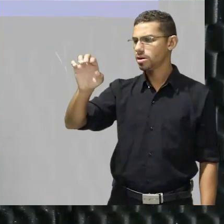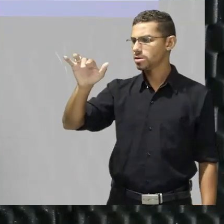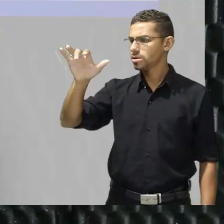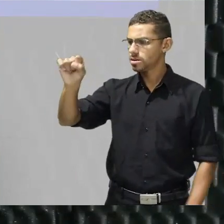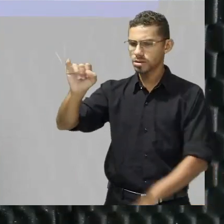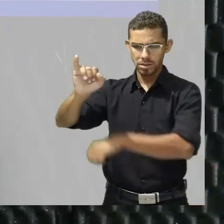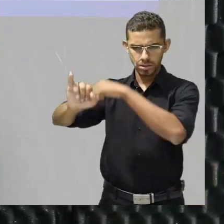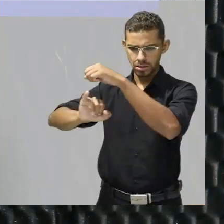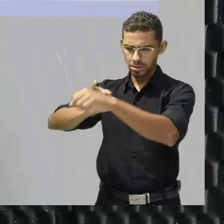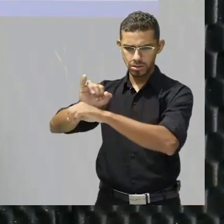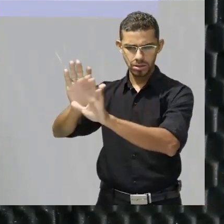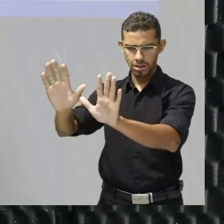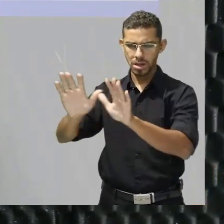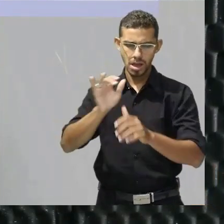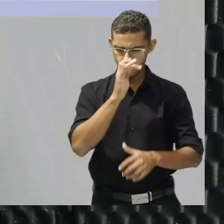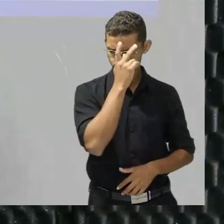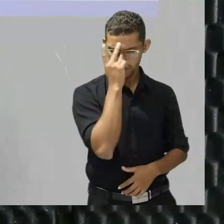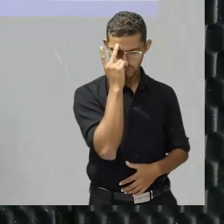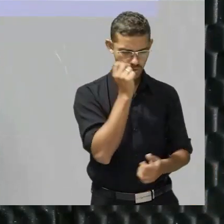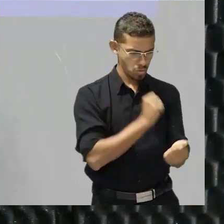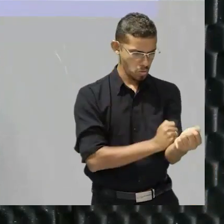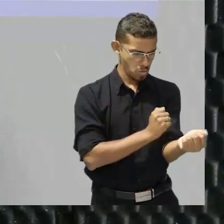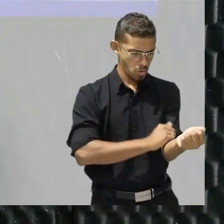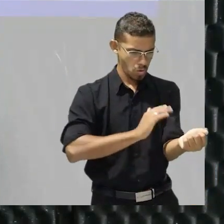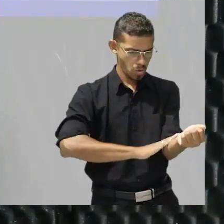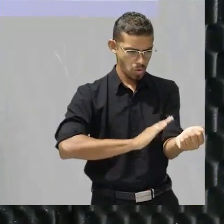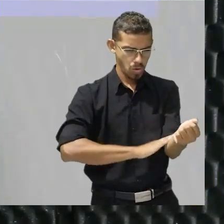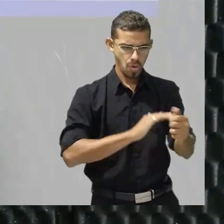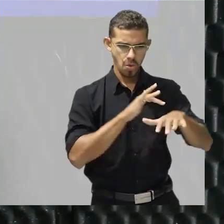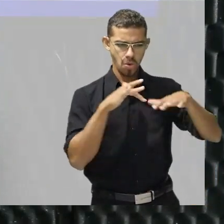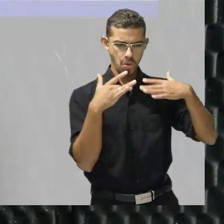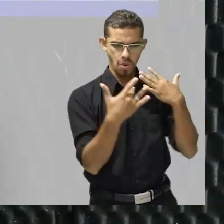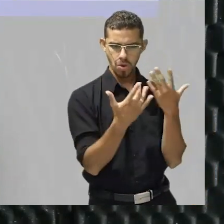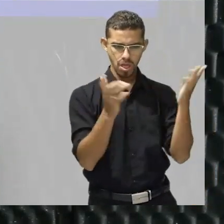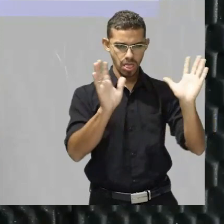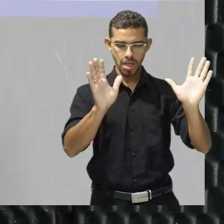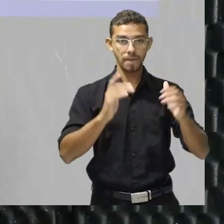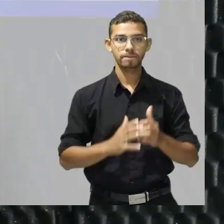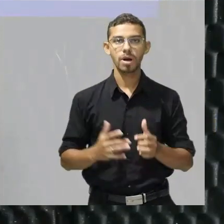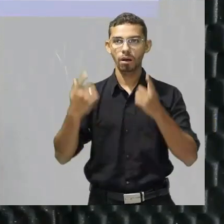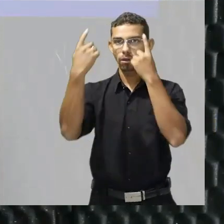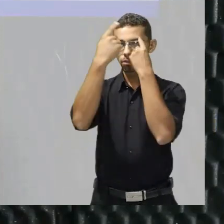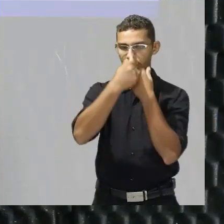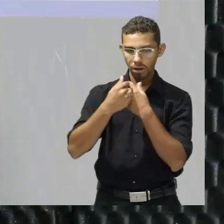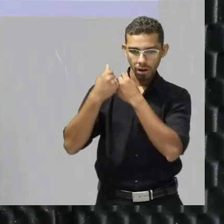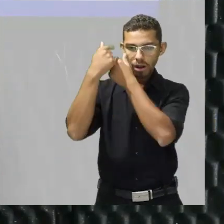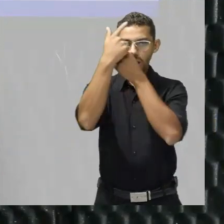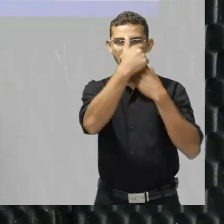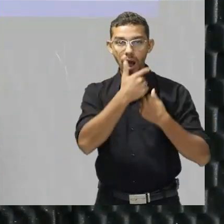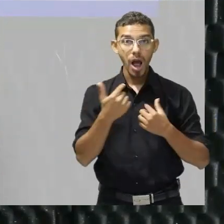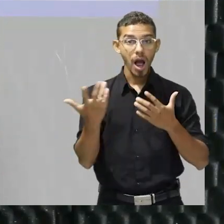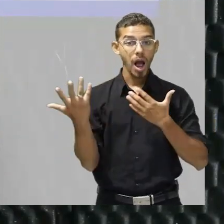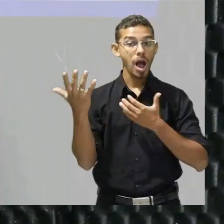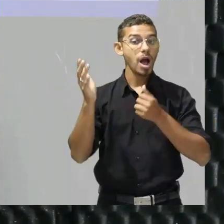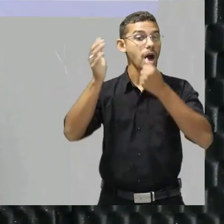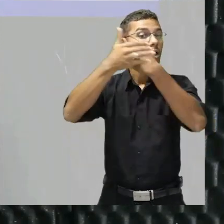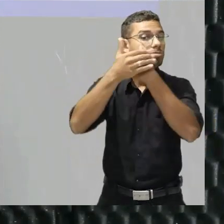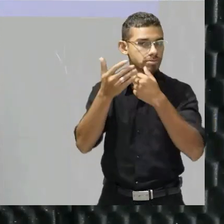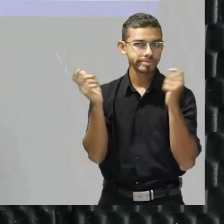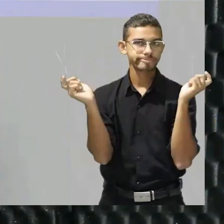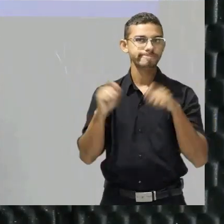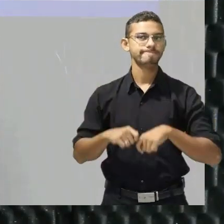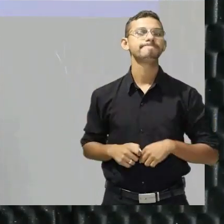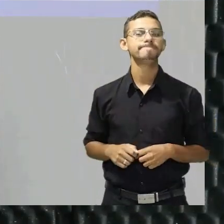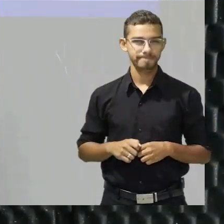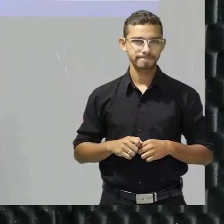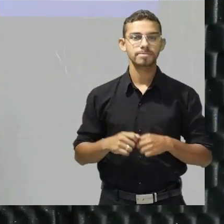os usuários da internet o que que ela tá pedindo ela tá falando sobre a manipulação então na sua redação tem que aparecer